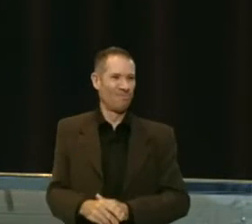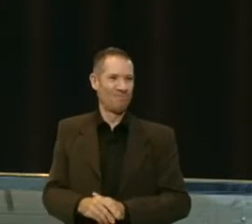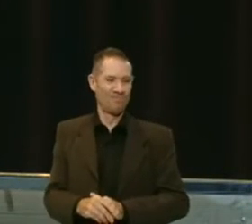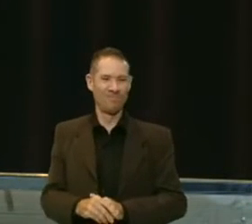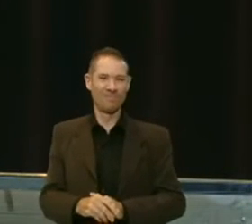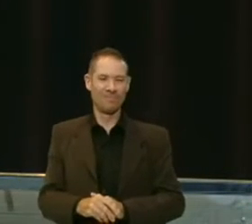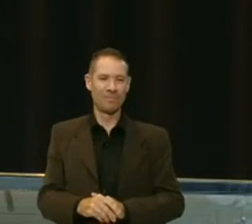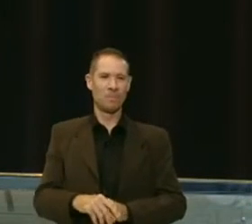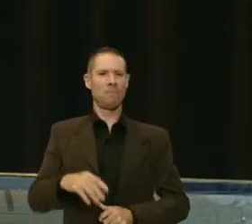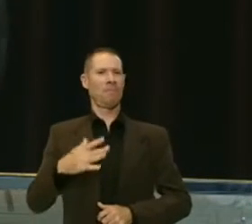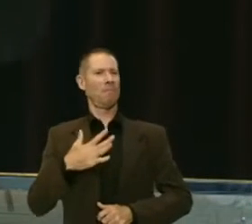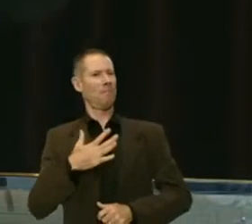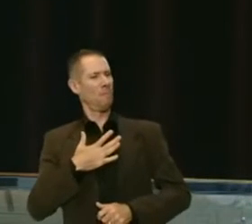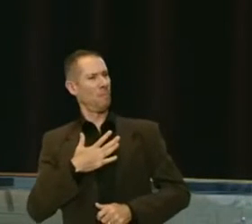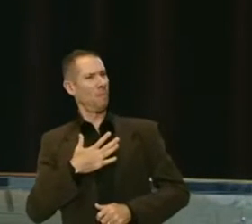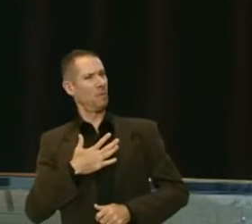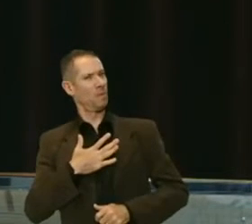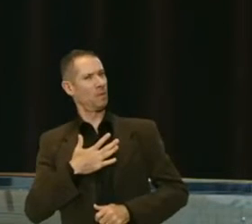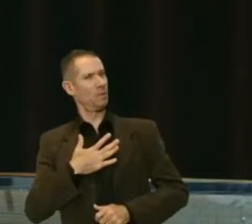Para mim,